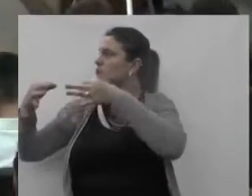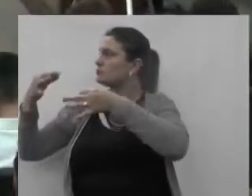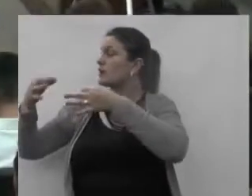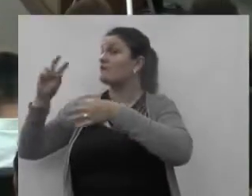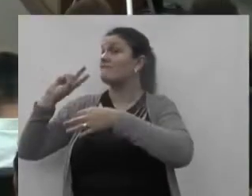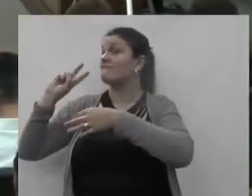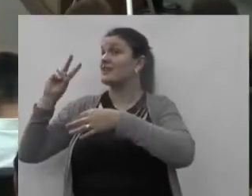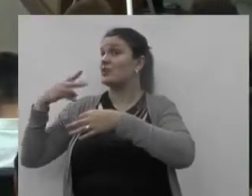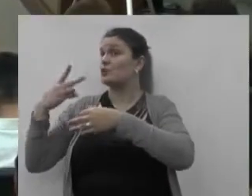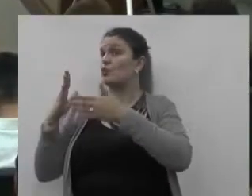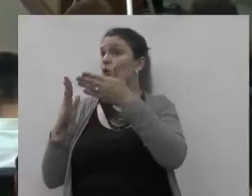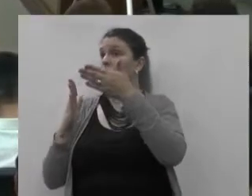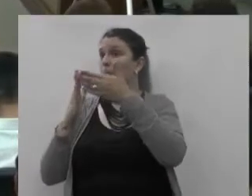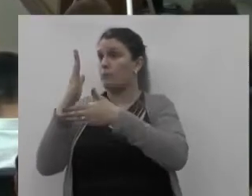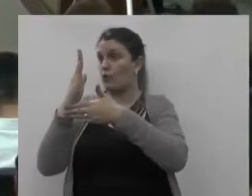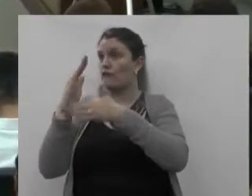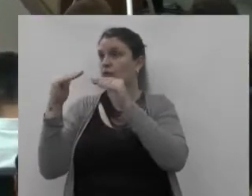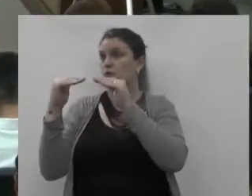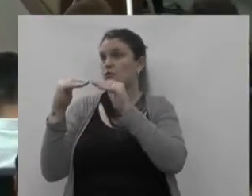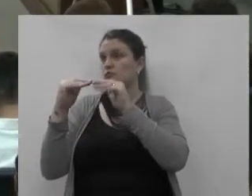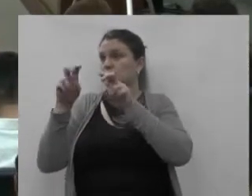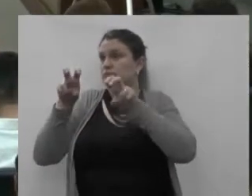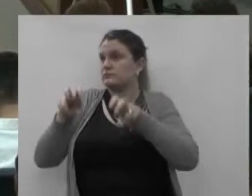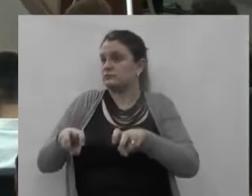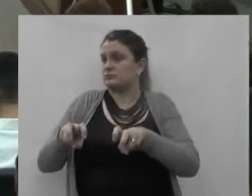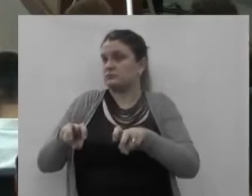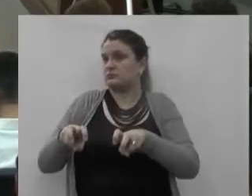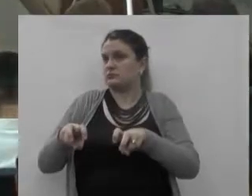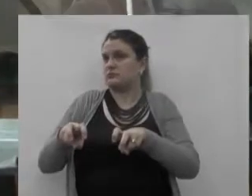senhores vereadores que aprovam, permaneçam como estão.